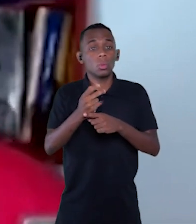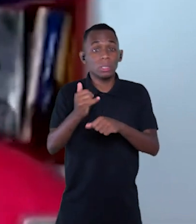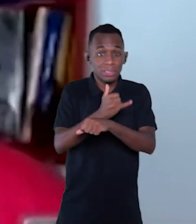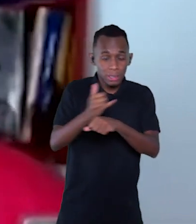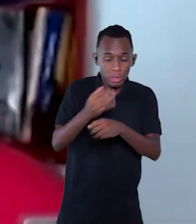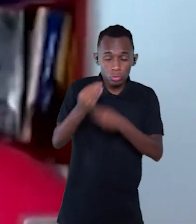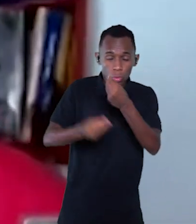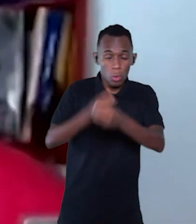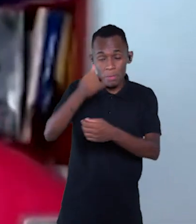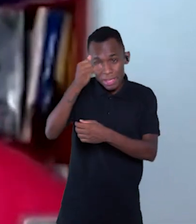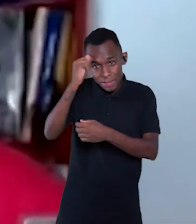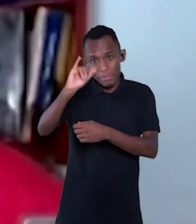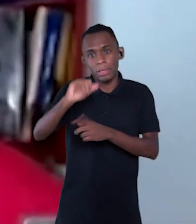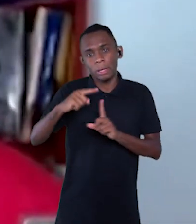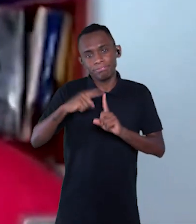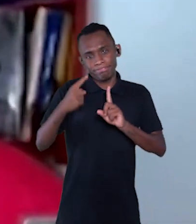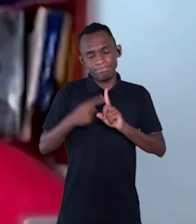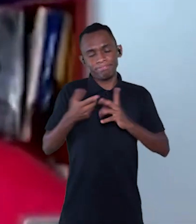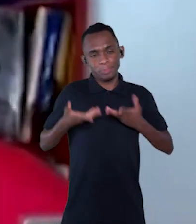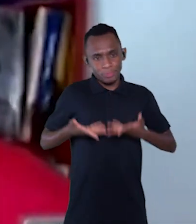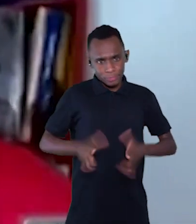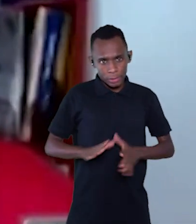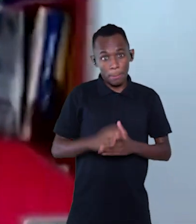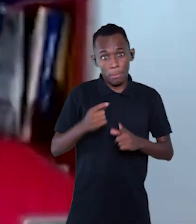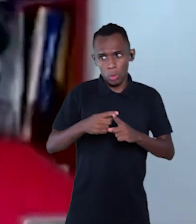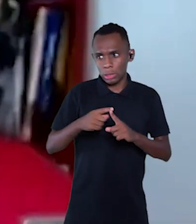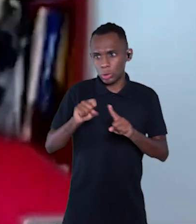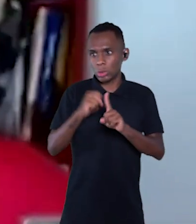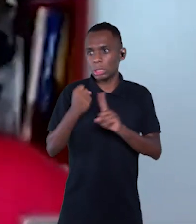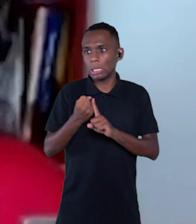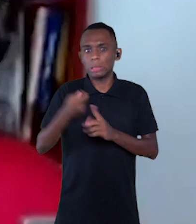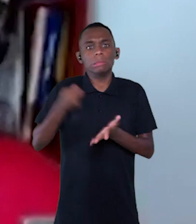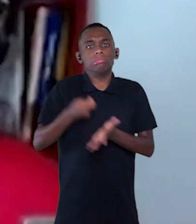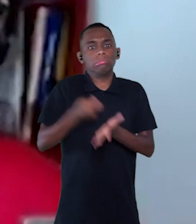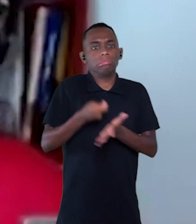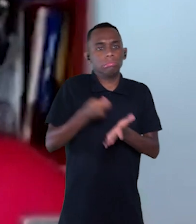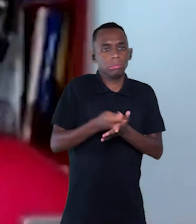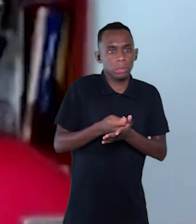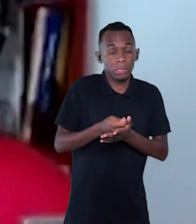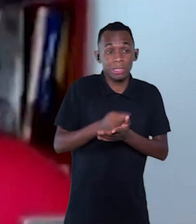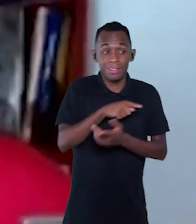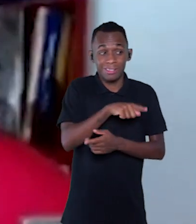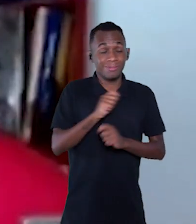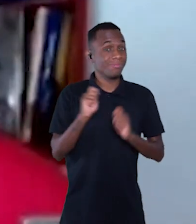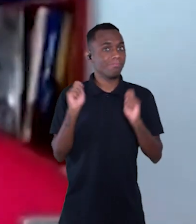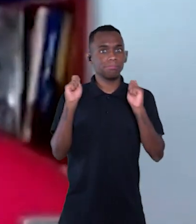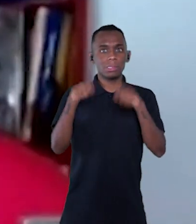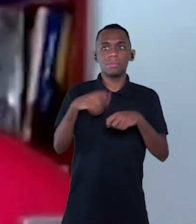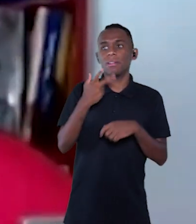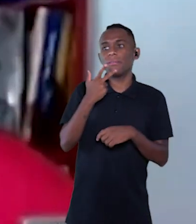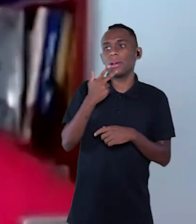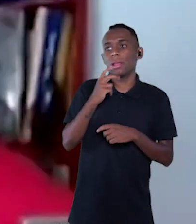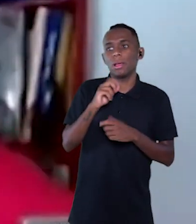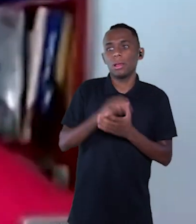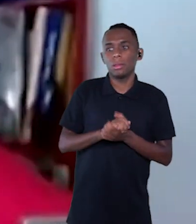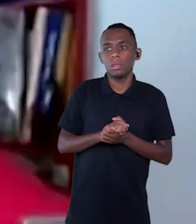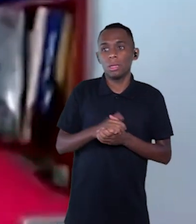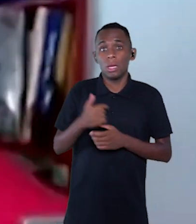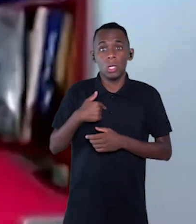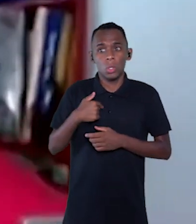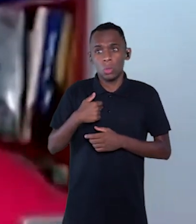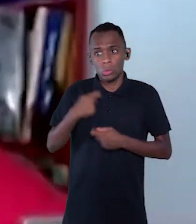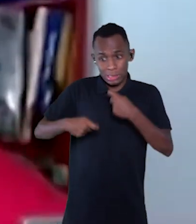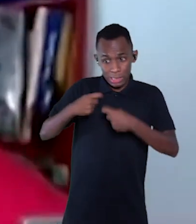nessa sociedade muito sexista e machista, ela não tinha nem a possibilidade de dizer, eu não vou ter relação sexual porque eu